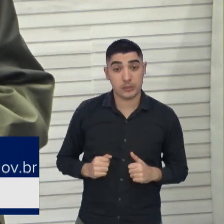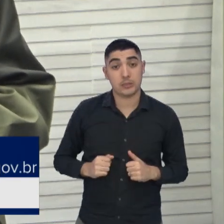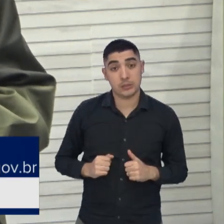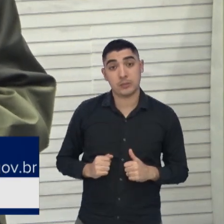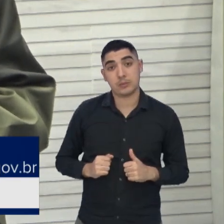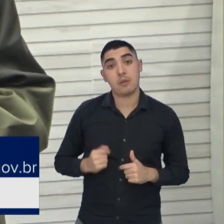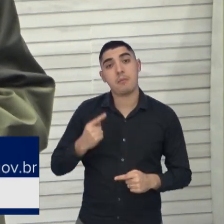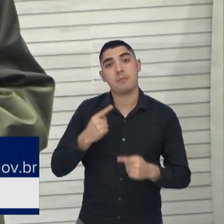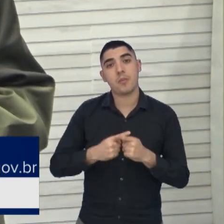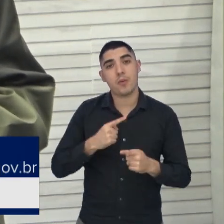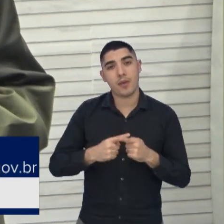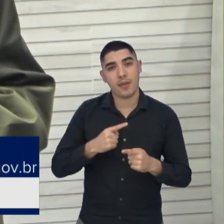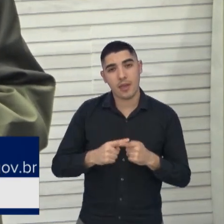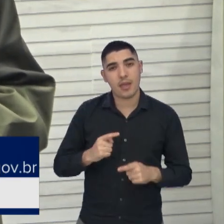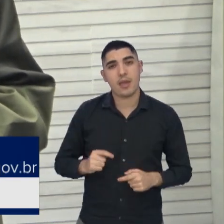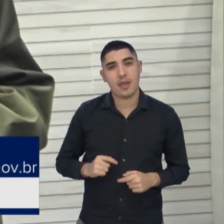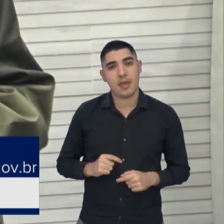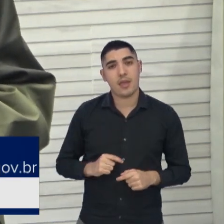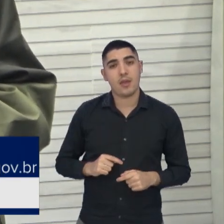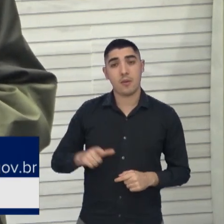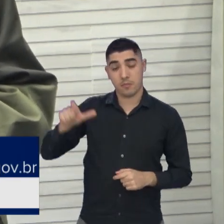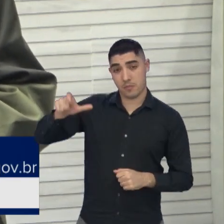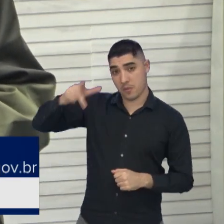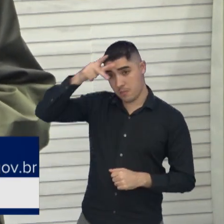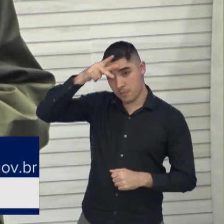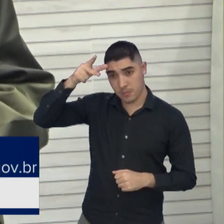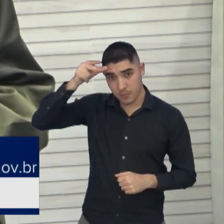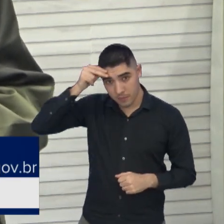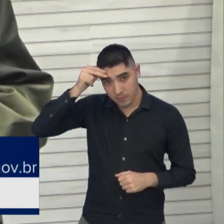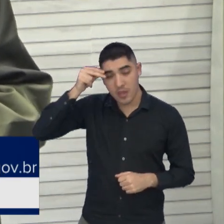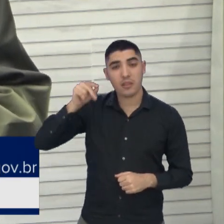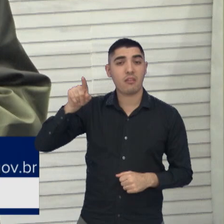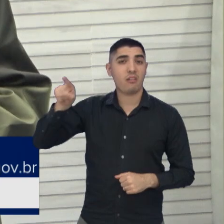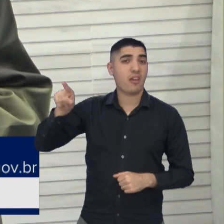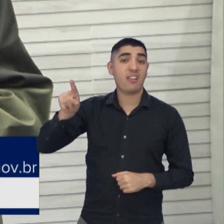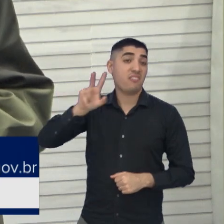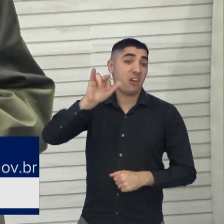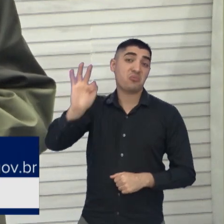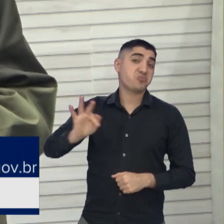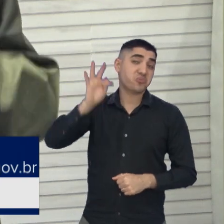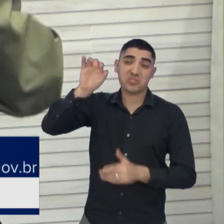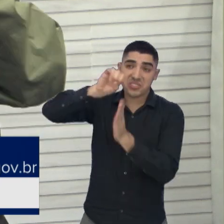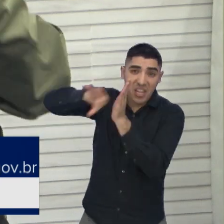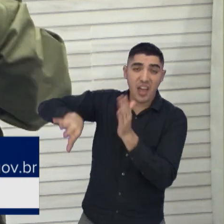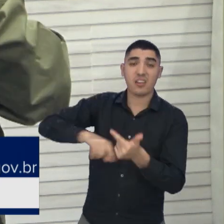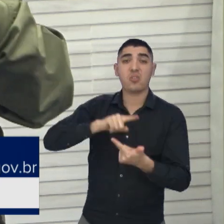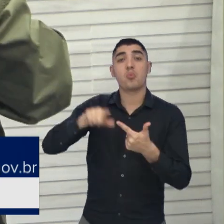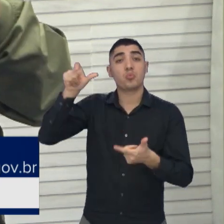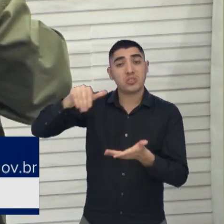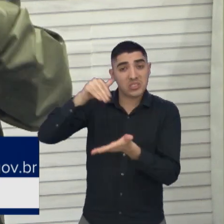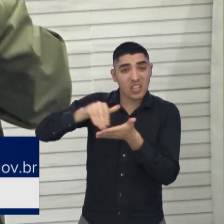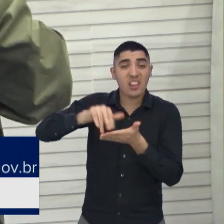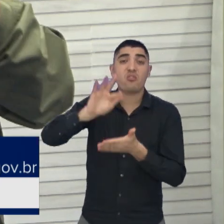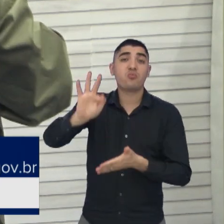fica. O prefeito passa, vai embora, o secretário passa, vai embora. Mas o servidor efetivo concursado,